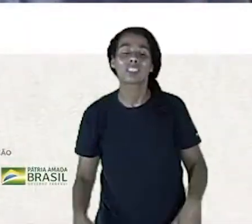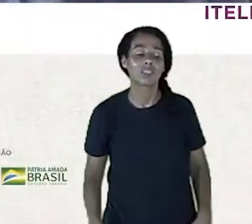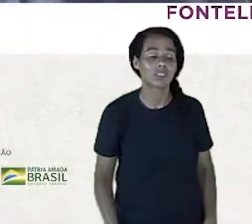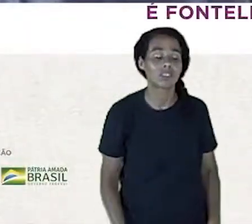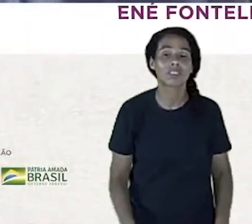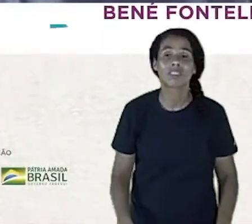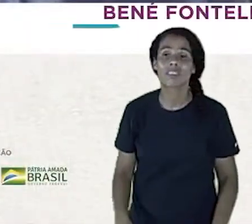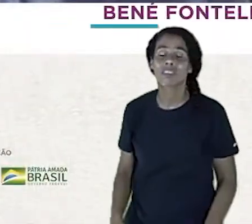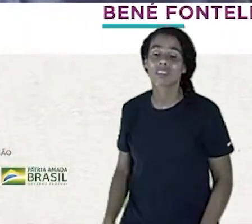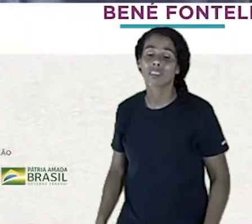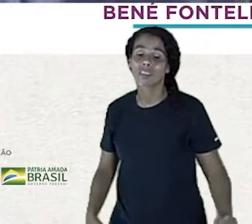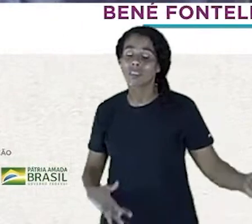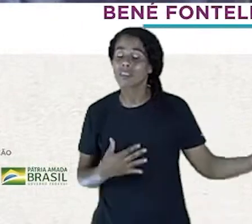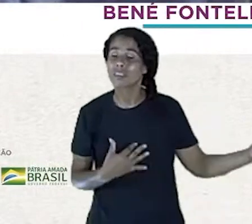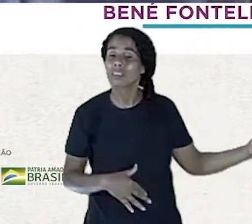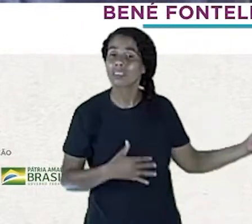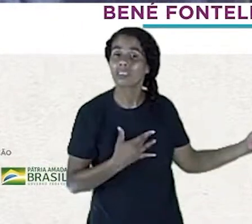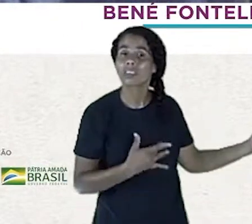refazenda,